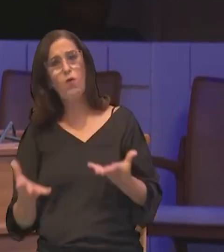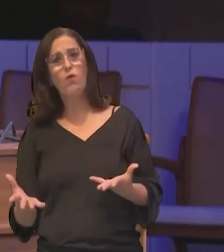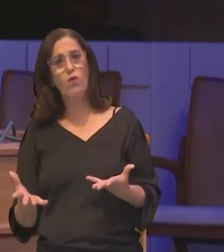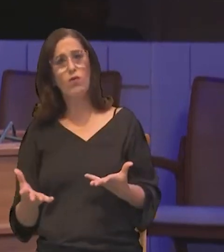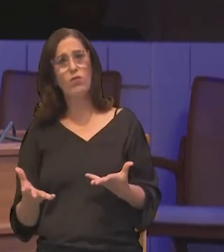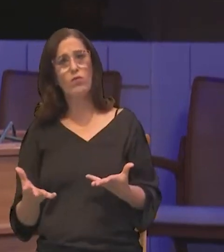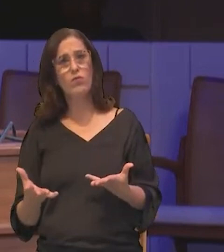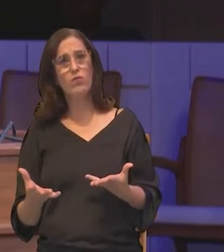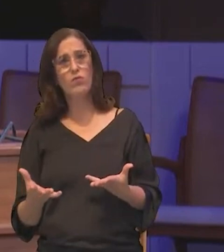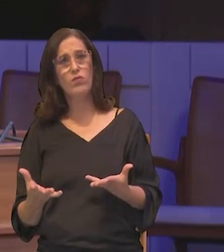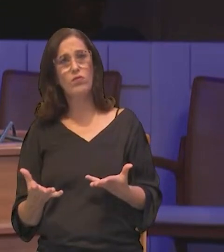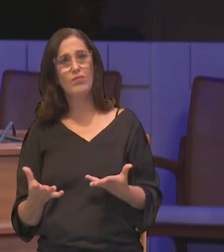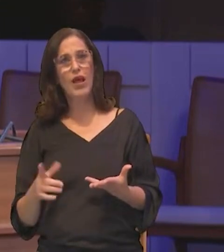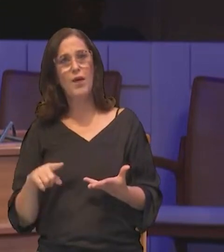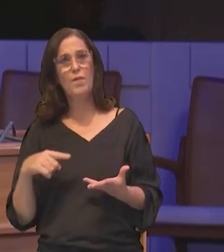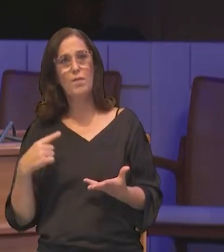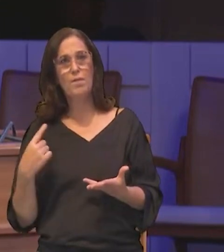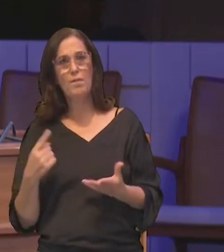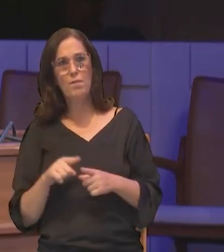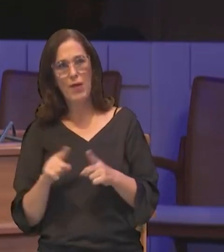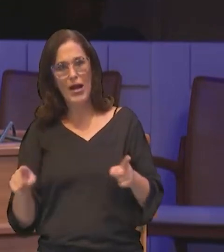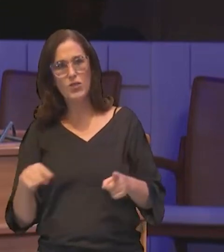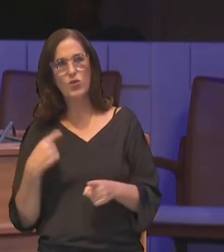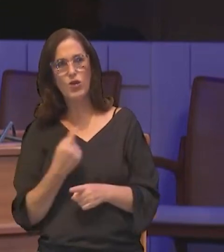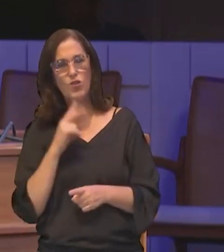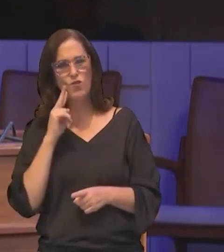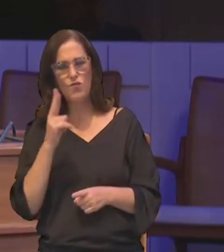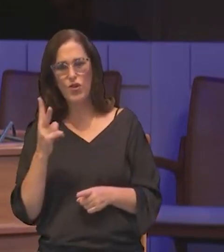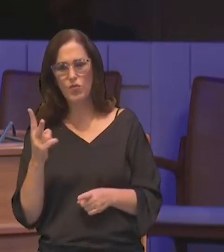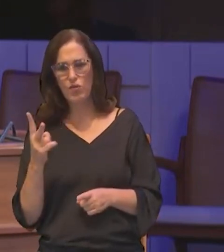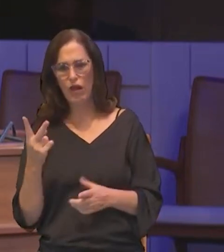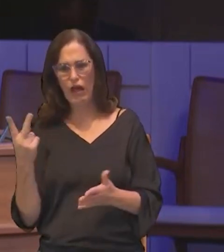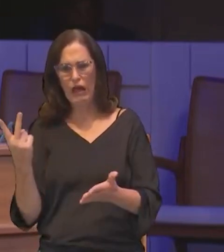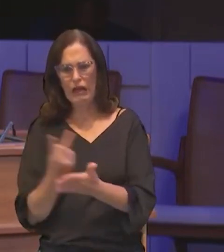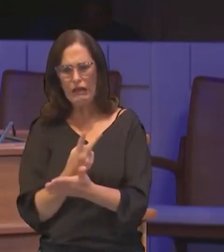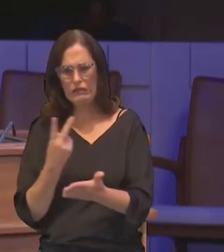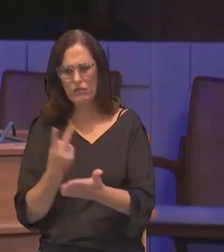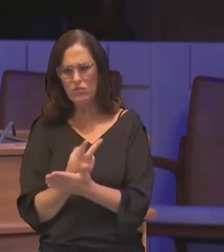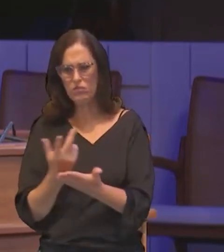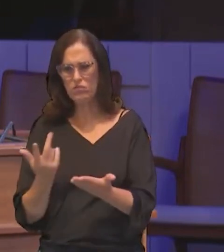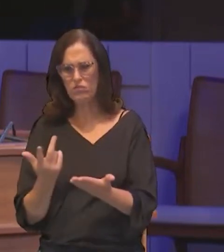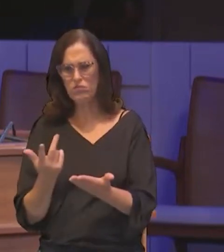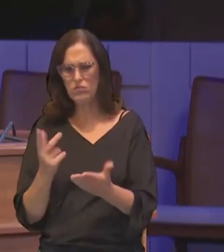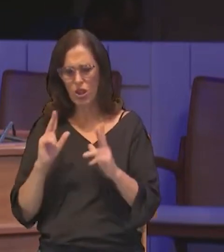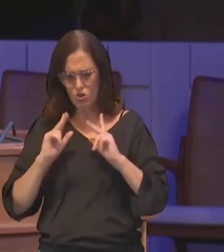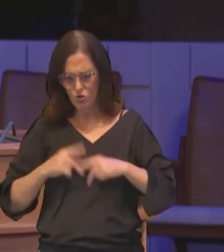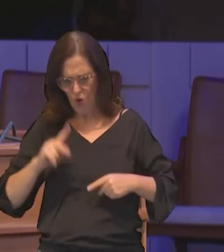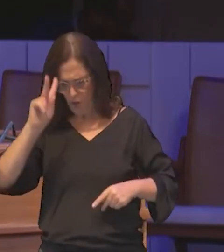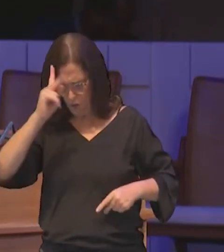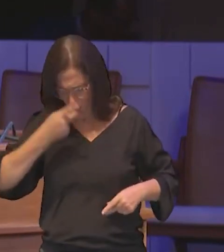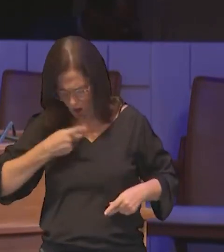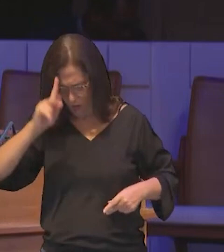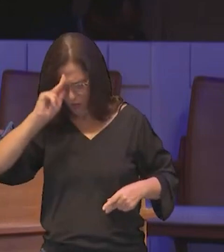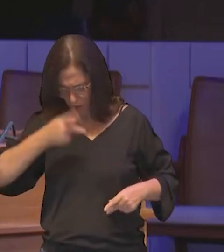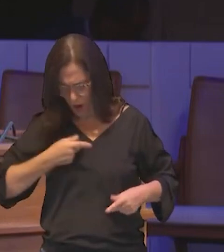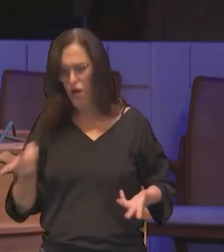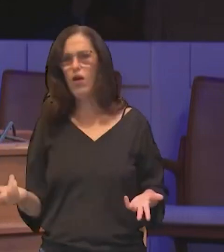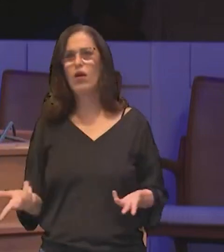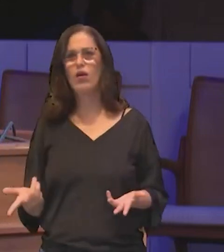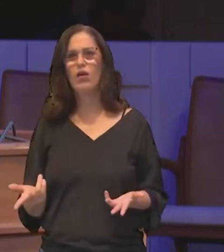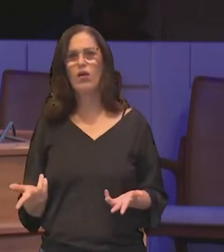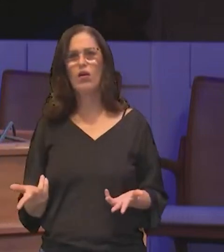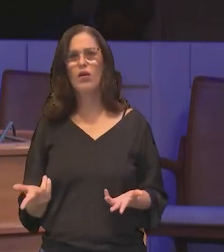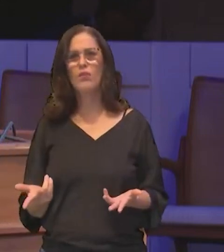mas nós vemos que as coisas têm acontecido cada vez mais para o ser humano pensar em si mesmo.